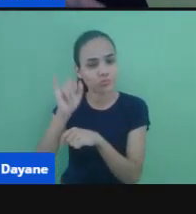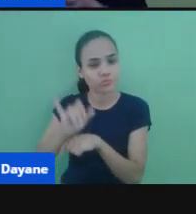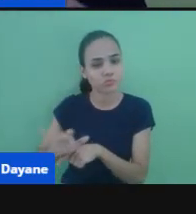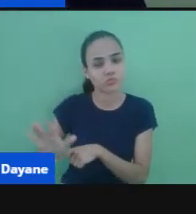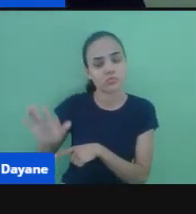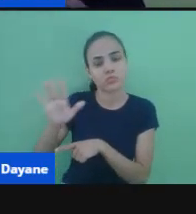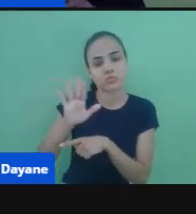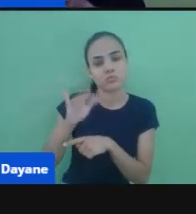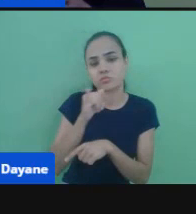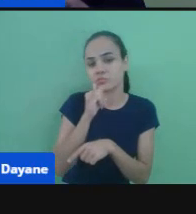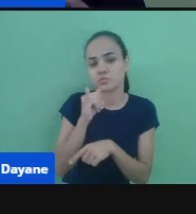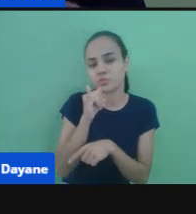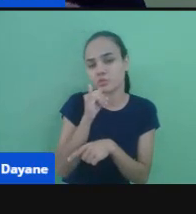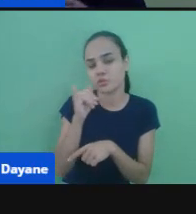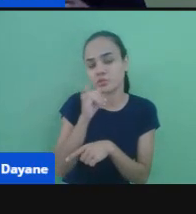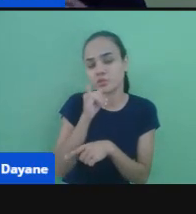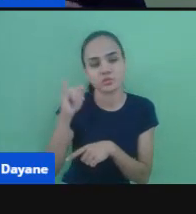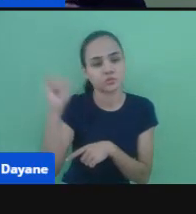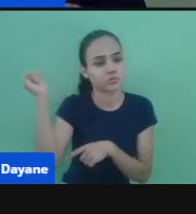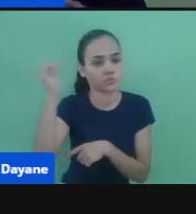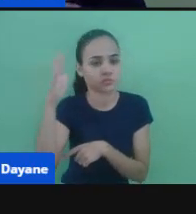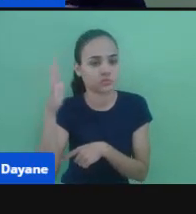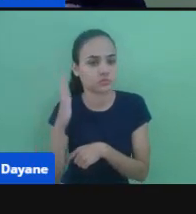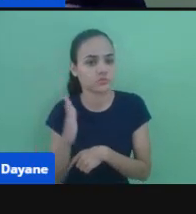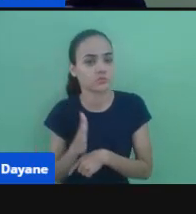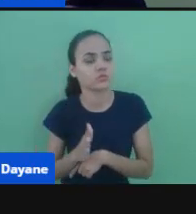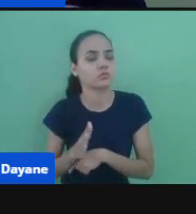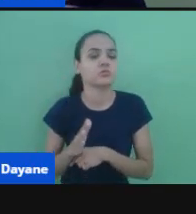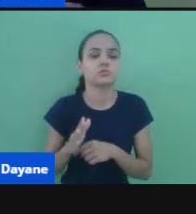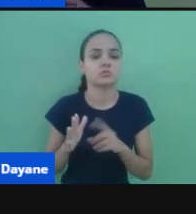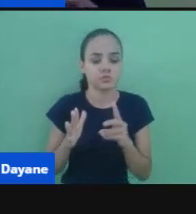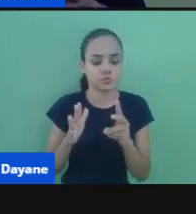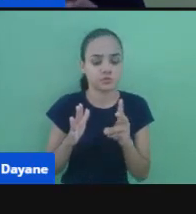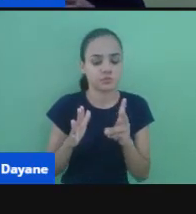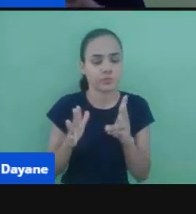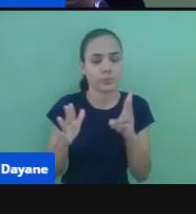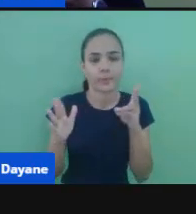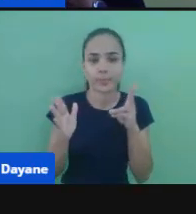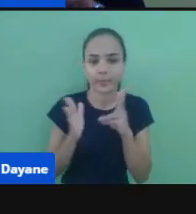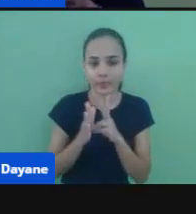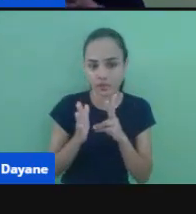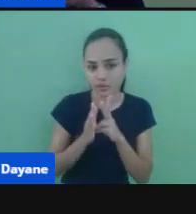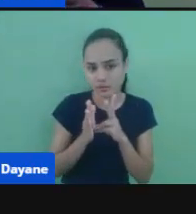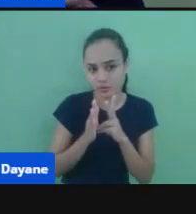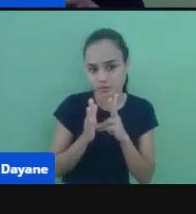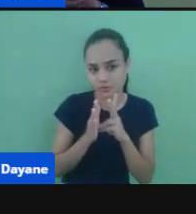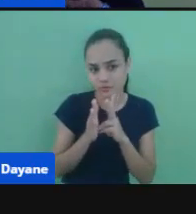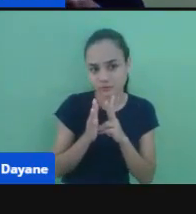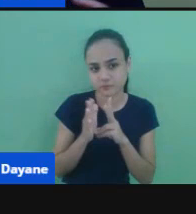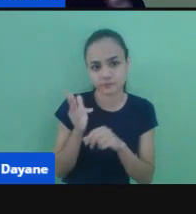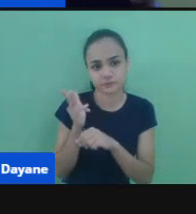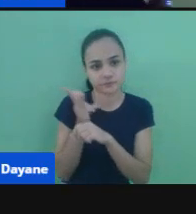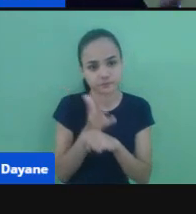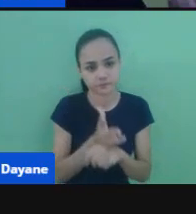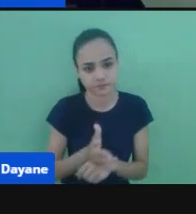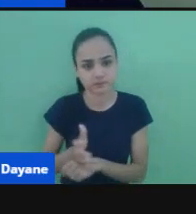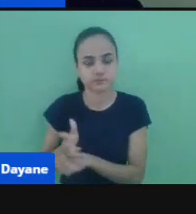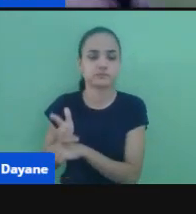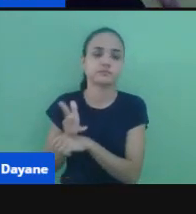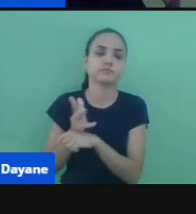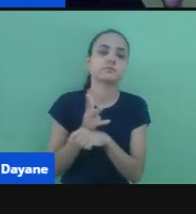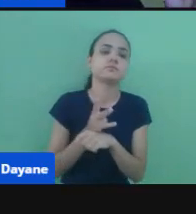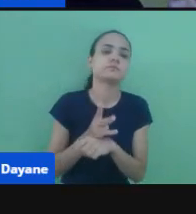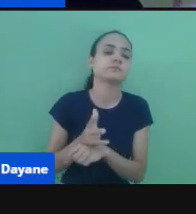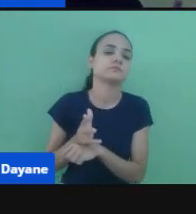Brasil, filmavam os índios. Na época, o Tomás Reis filmou os índios Cadwells